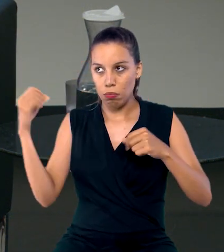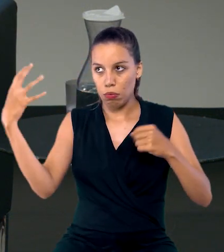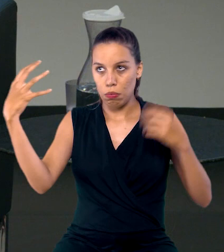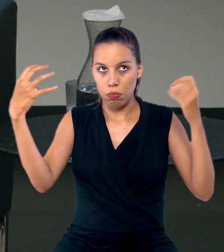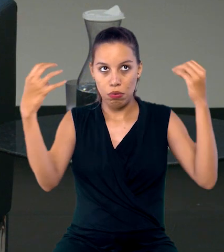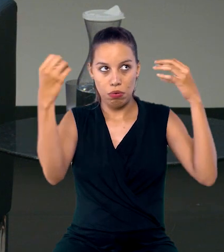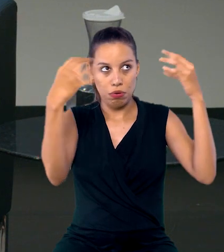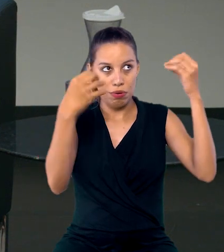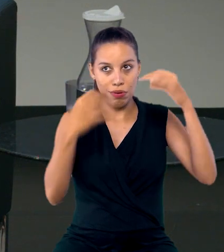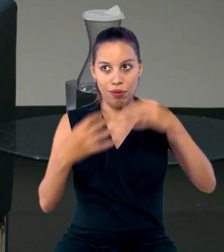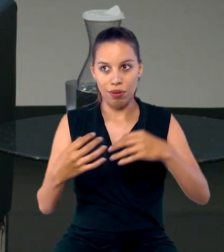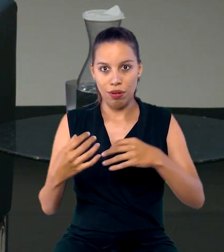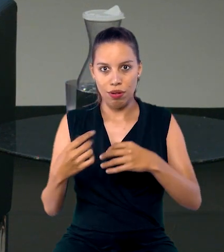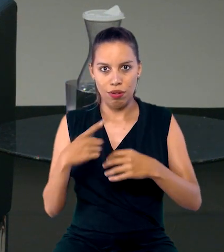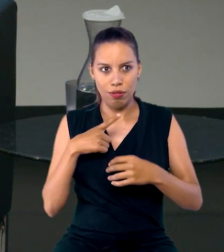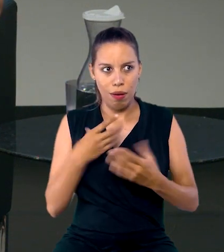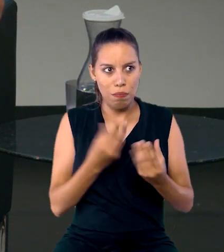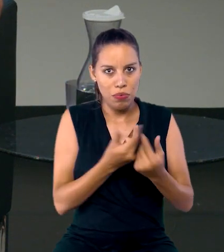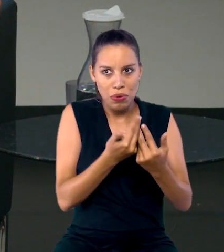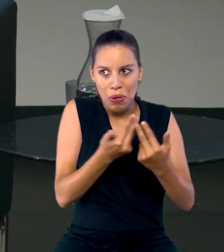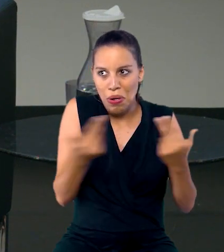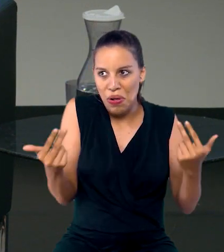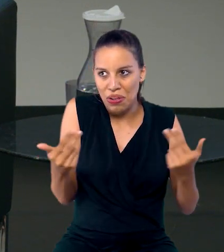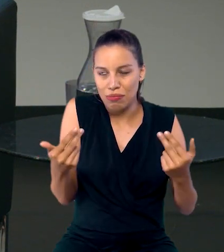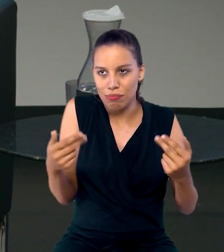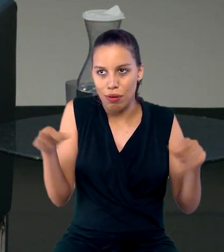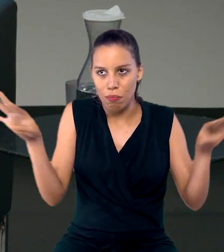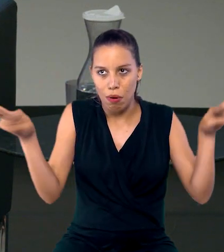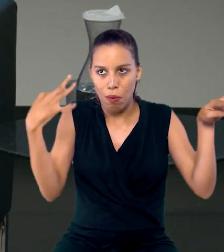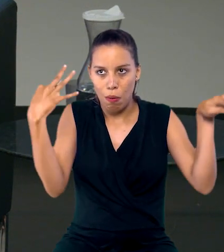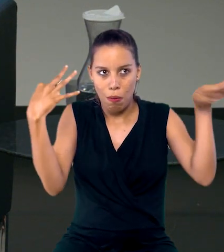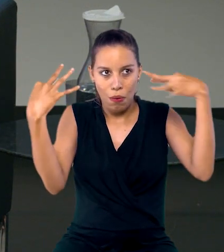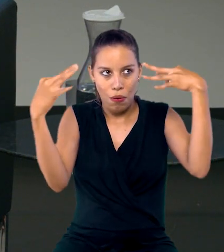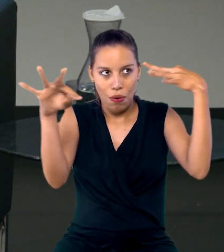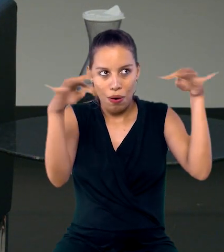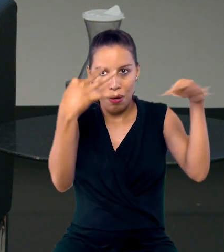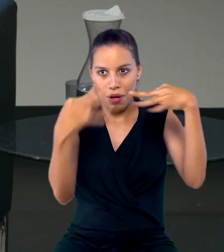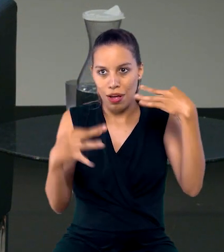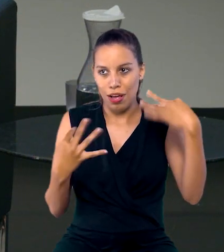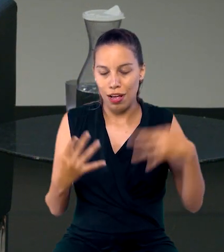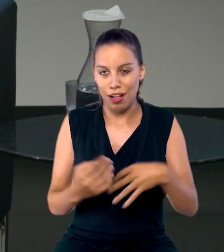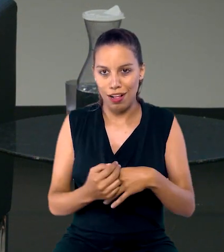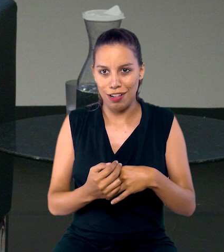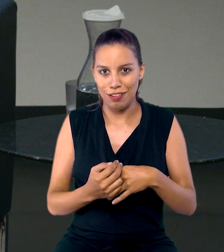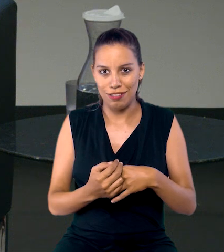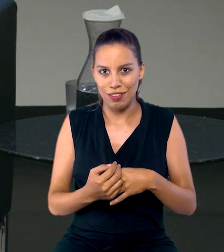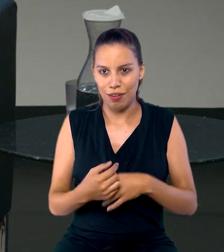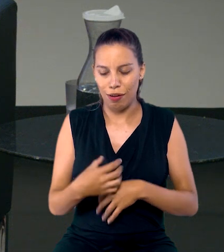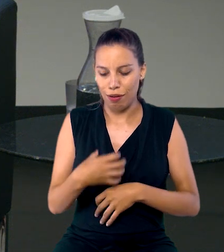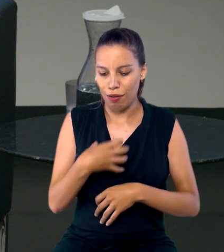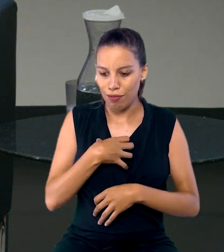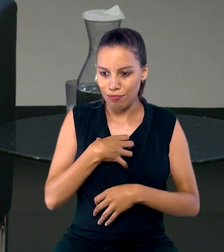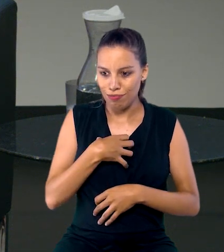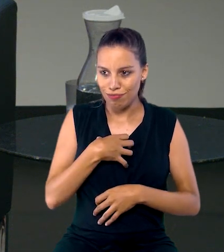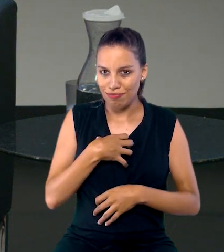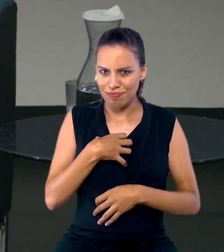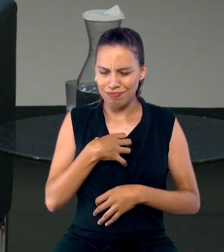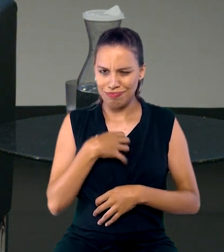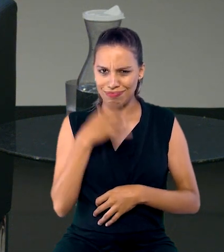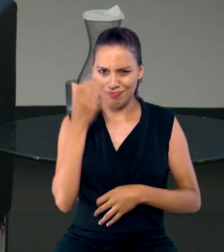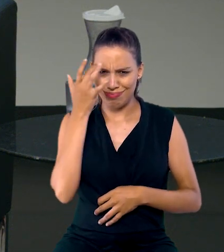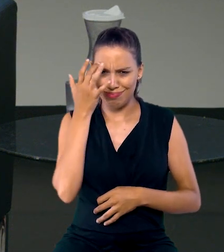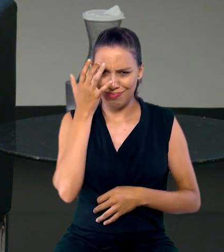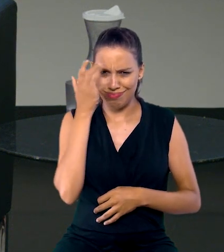uma multidão de outras gentes e estão todos te olhando. E isso dá uma sensação